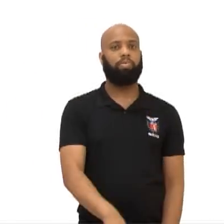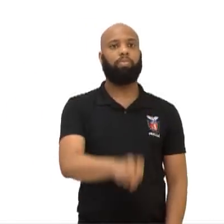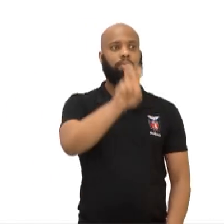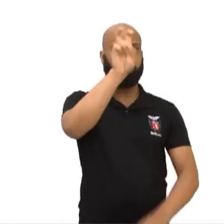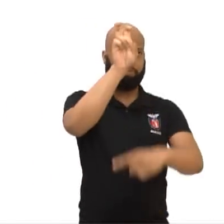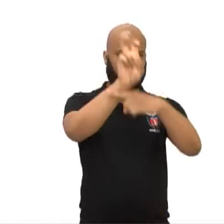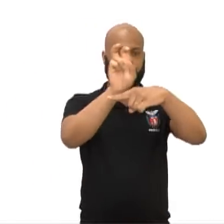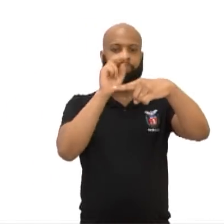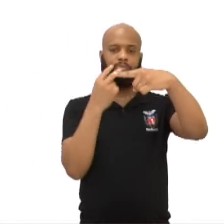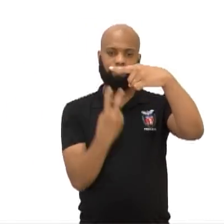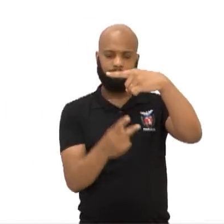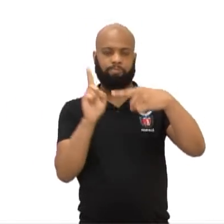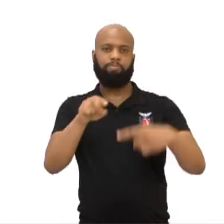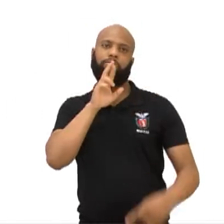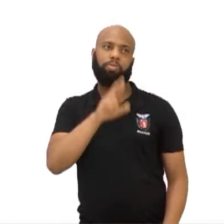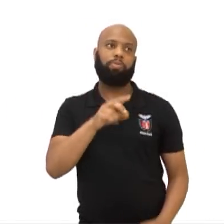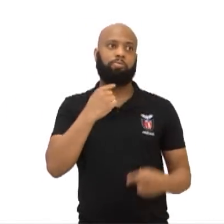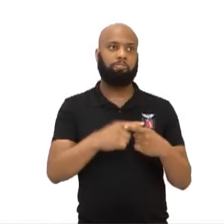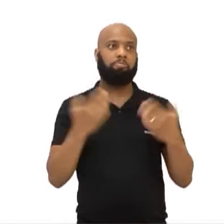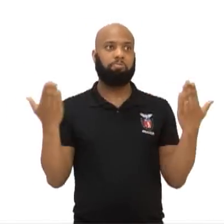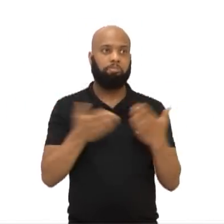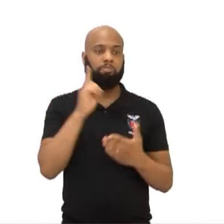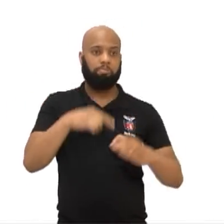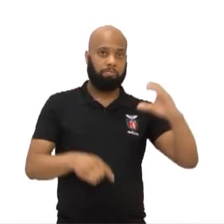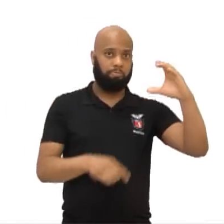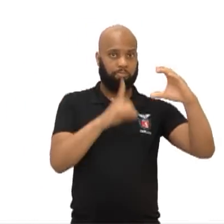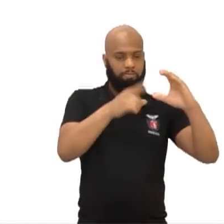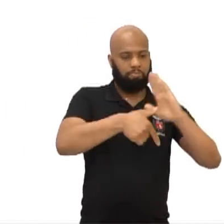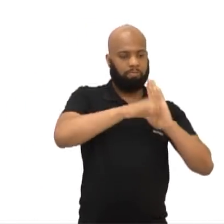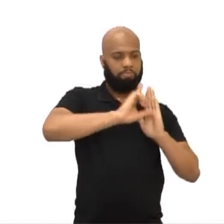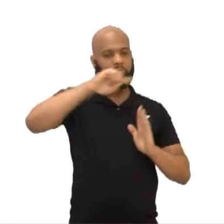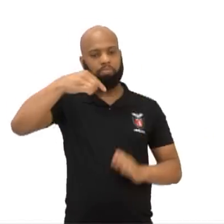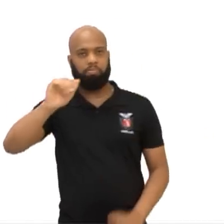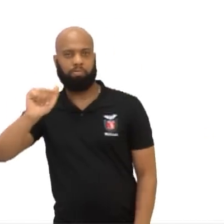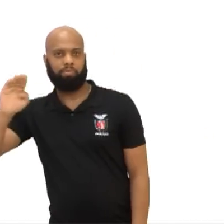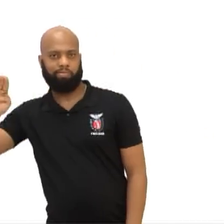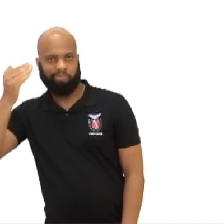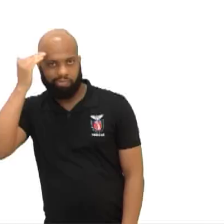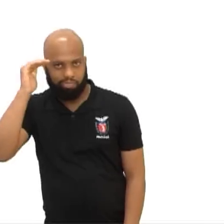2. Então, eu vou ter a razão entre o CD e o AB,